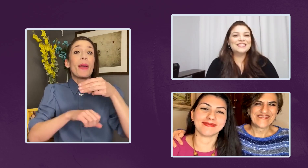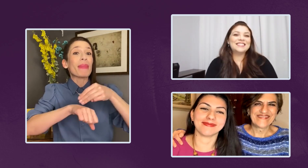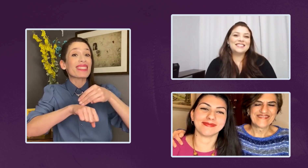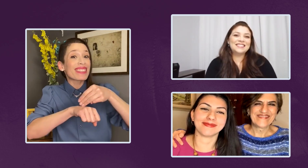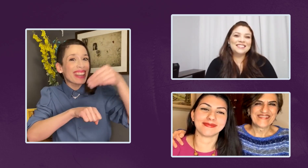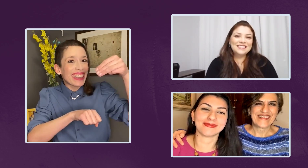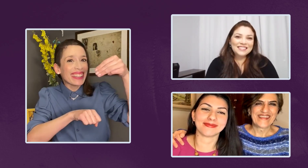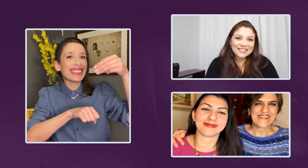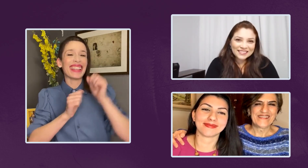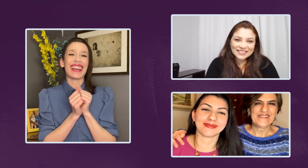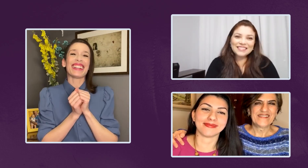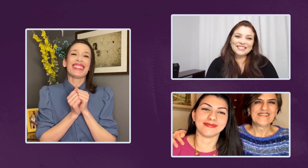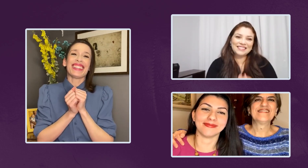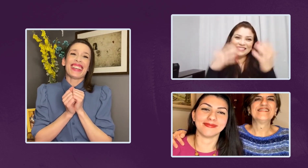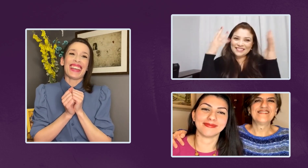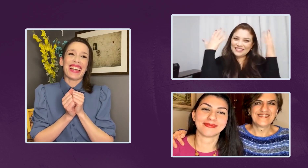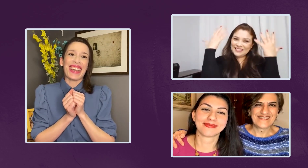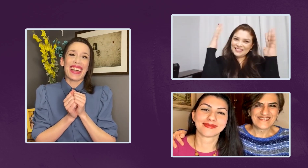Isabela, mestranda,